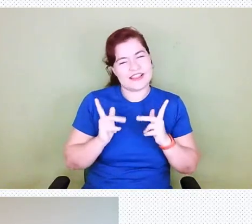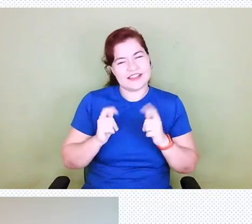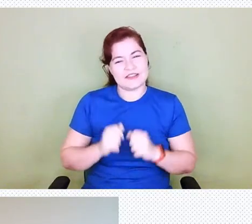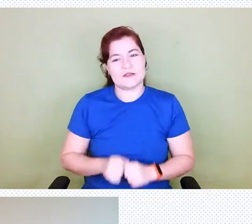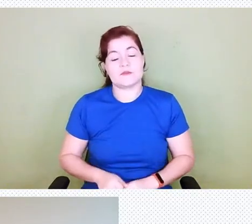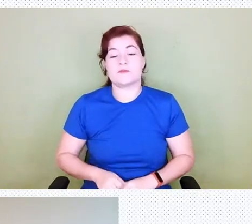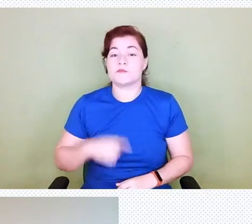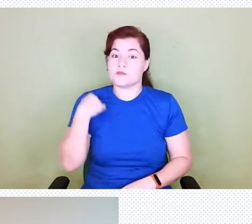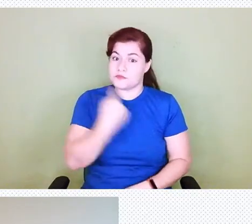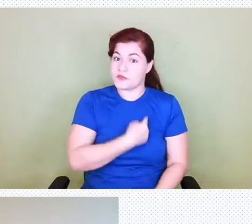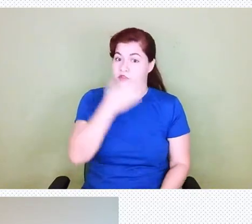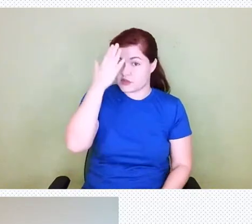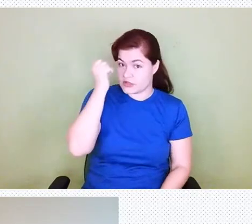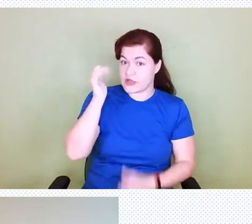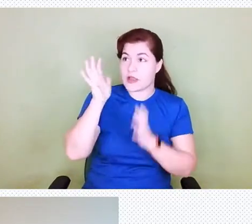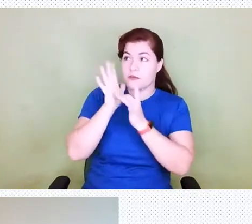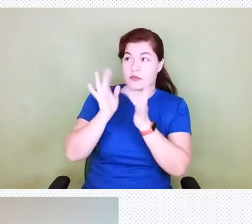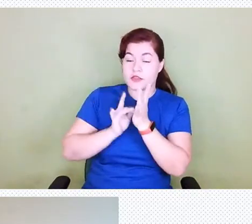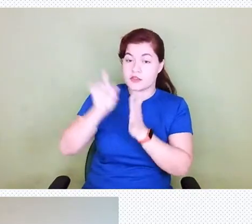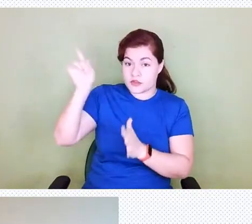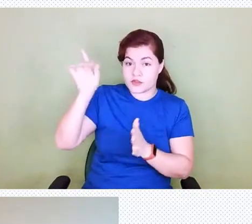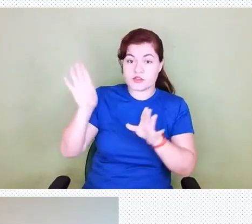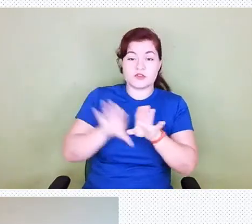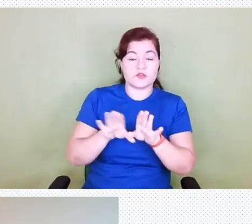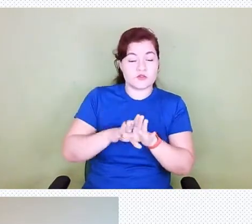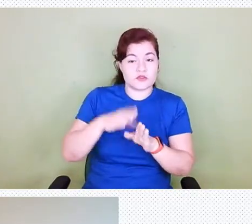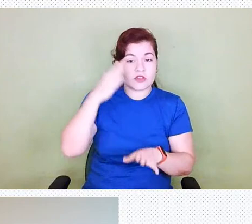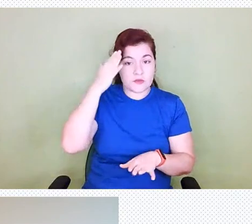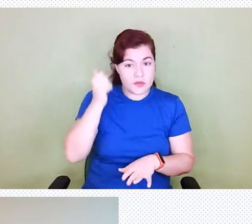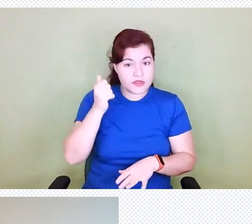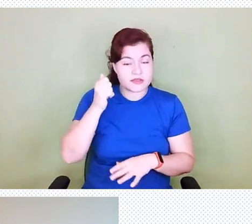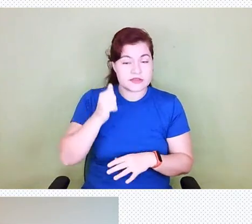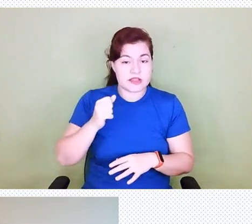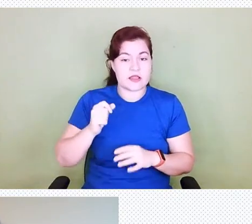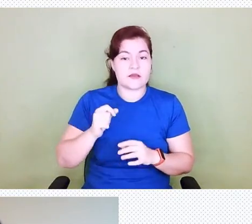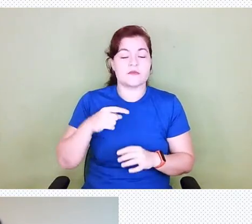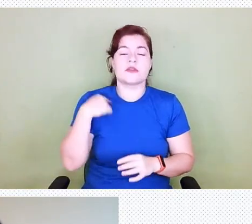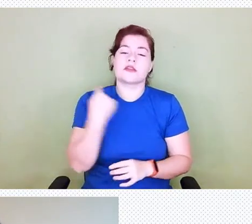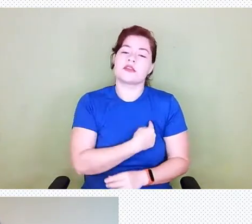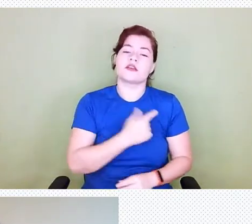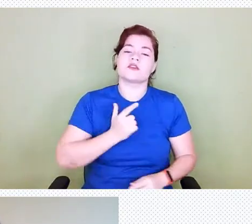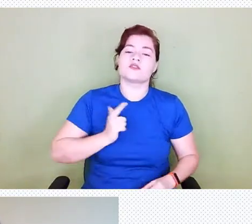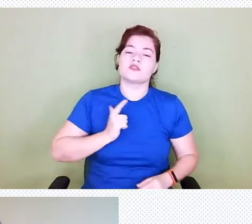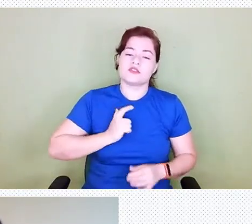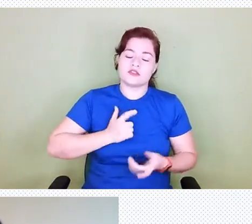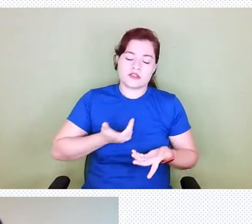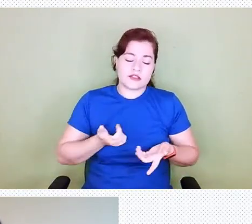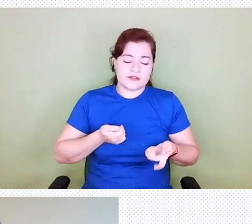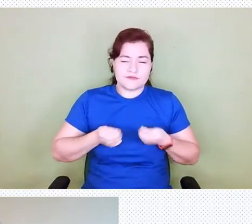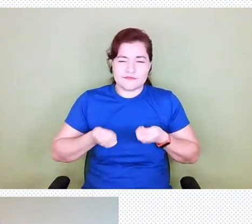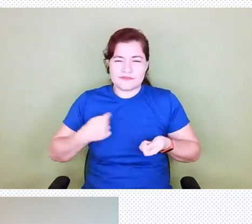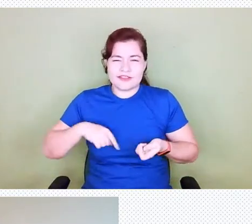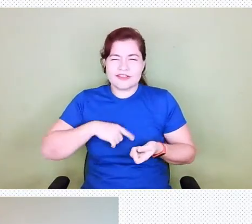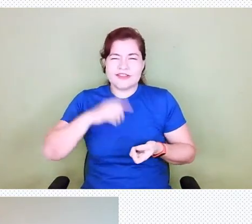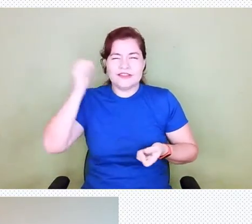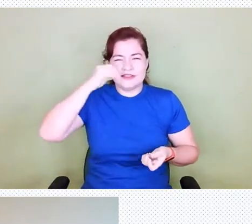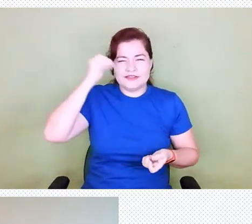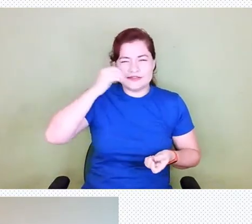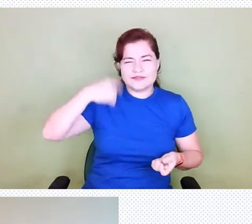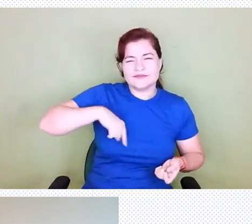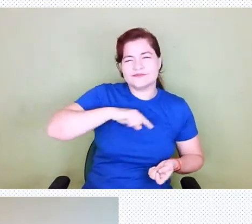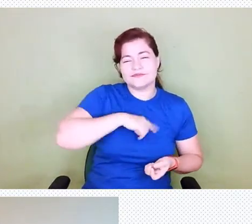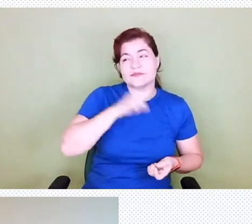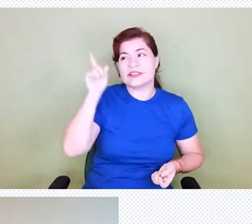sabemos, e Jesus sabia e sabe das nossas condições, das nossas fragilidades.